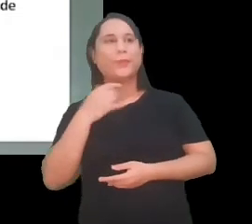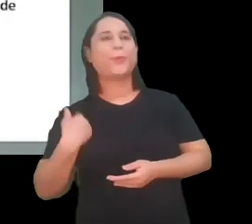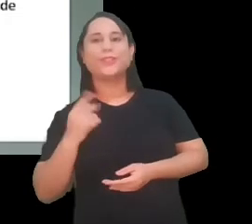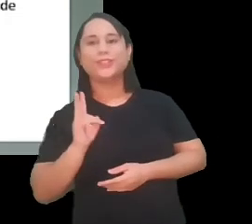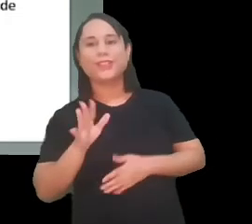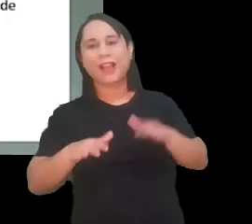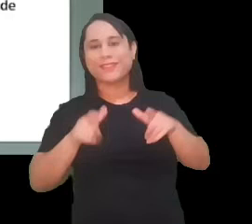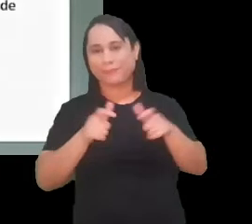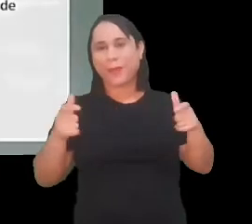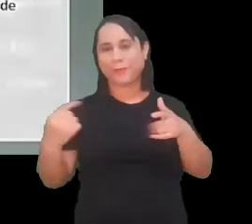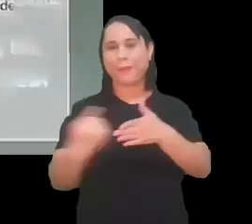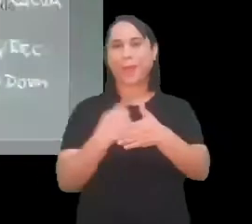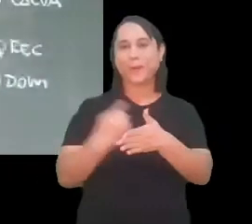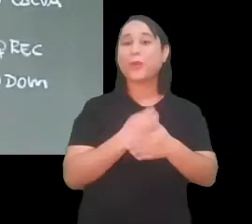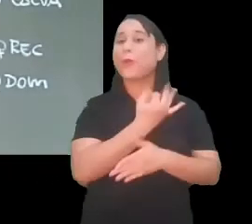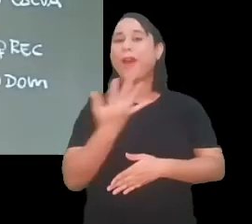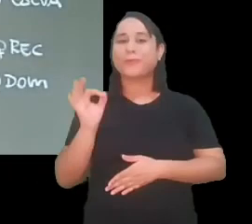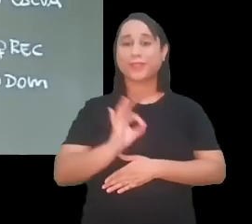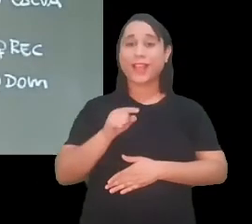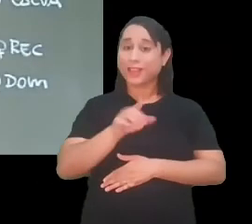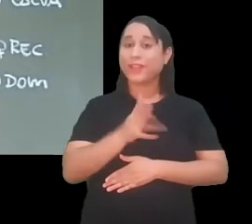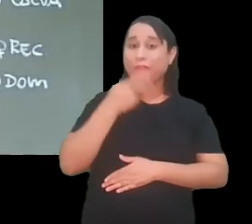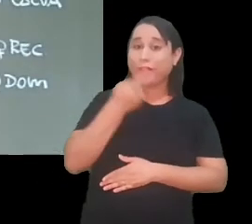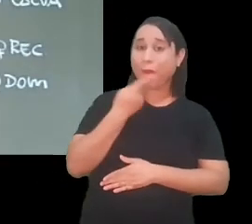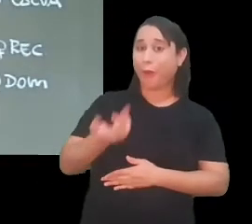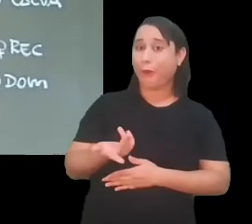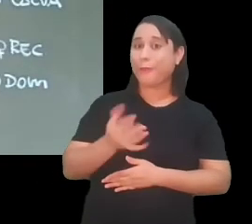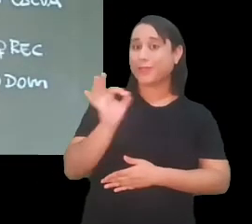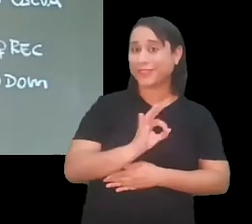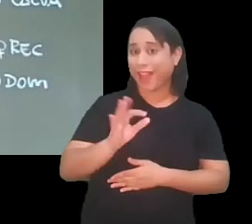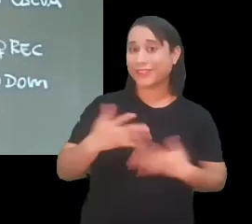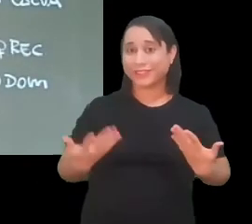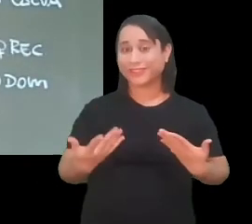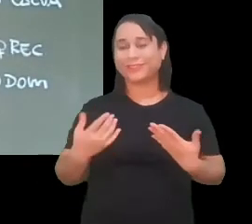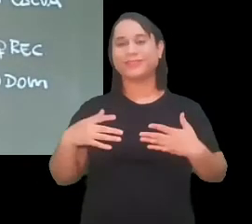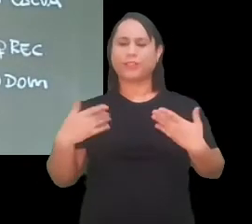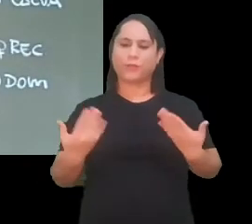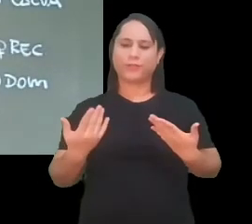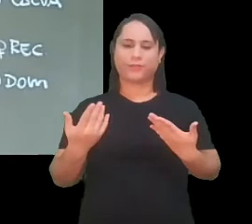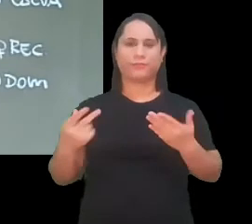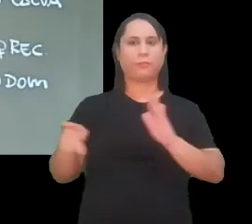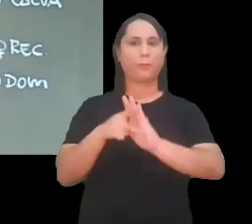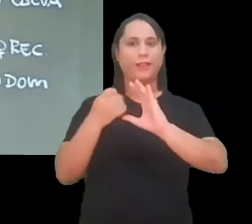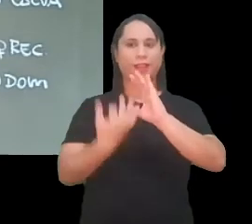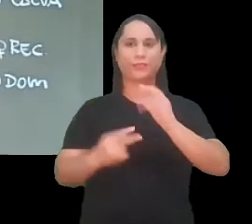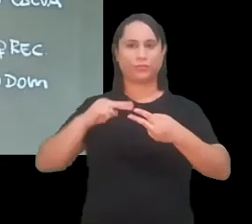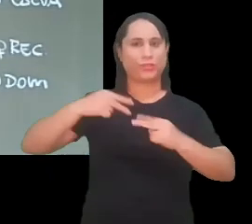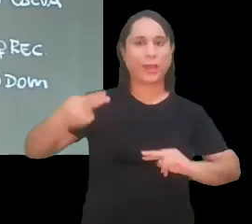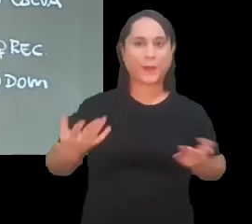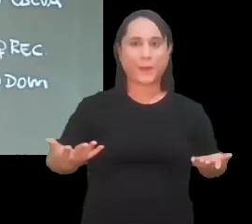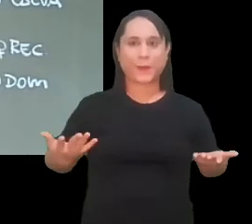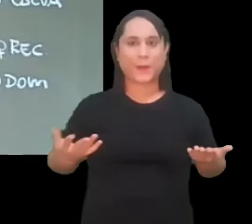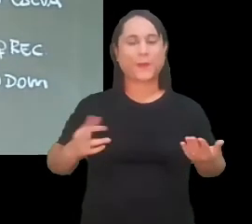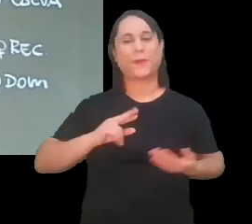Não, eles já informaram. E isso se baseia no quê, professor? Sei lá, na genética. Então, calma. Então vamos lá, gente. Vamos analisar